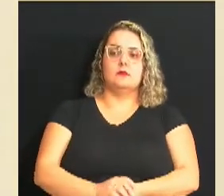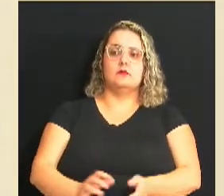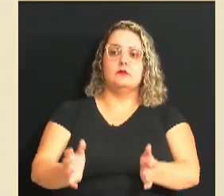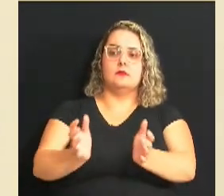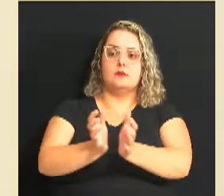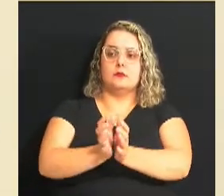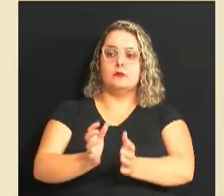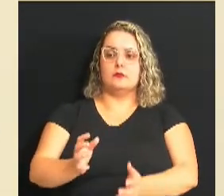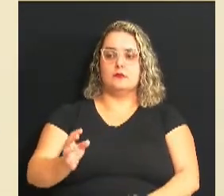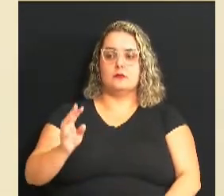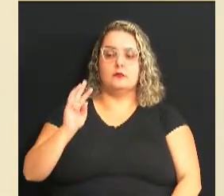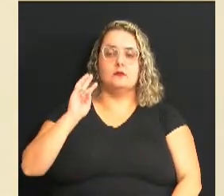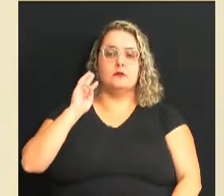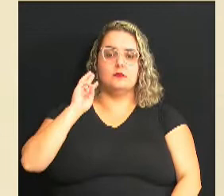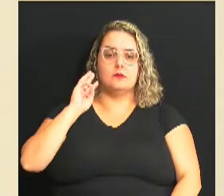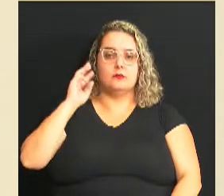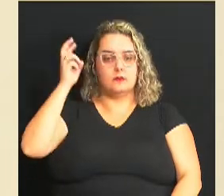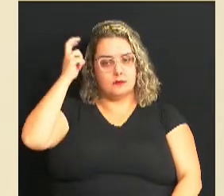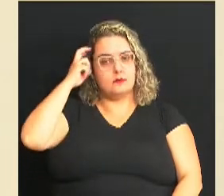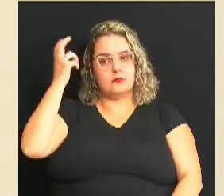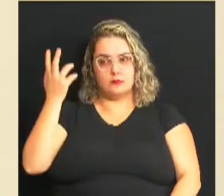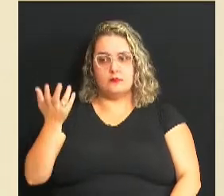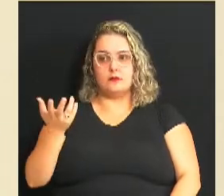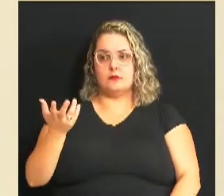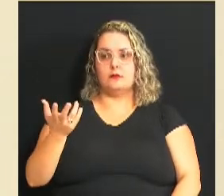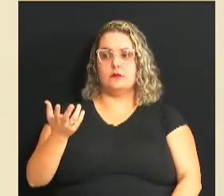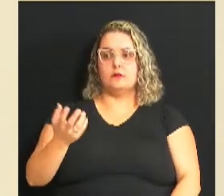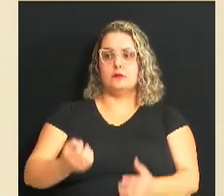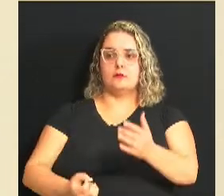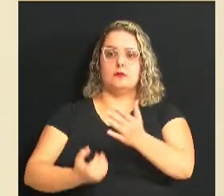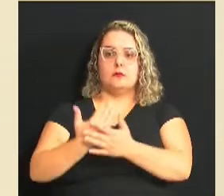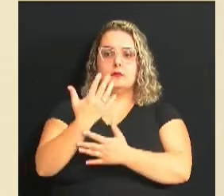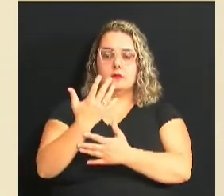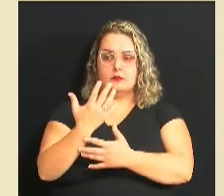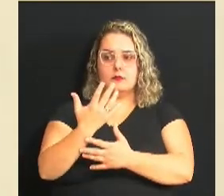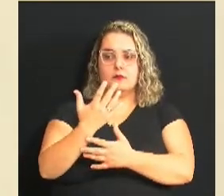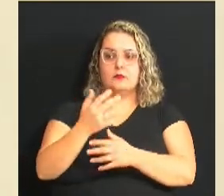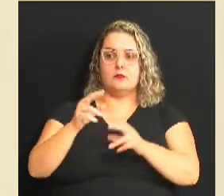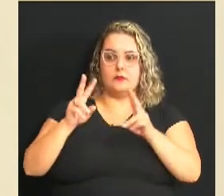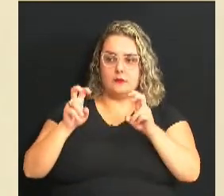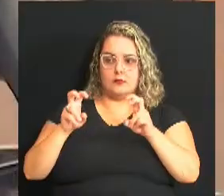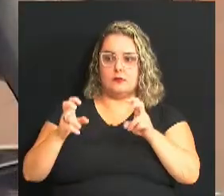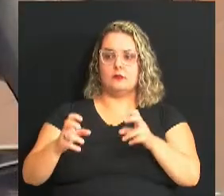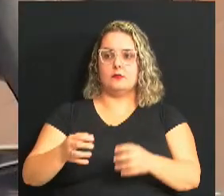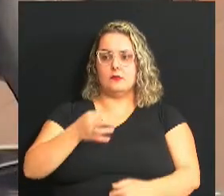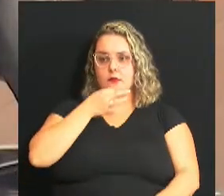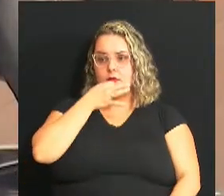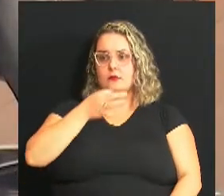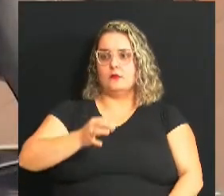e formar, de certa forma, uma opinião a respeito do tema.